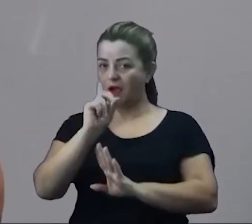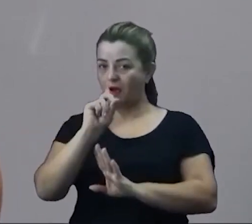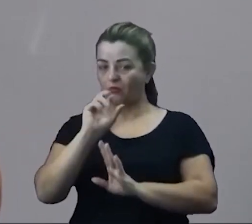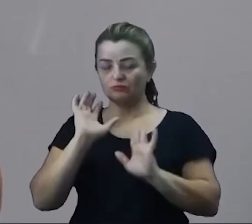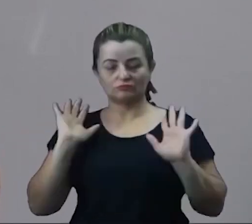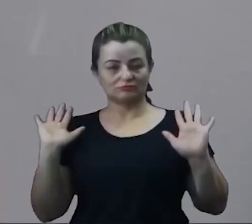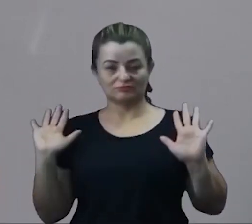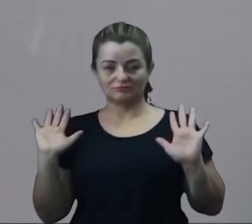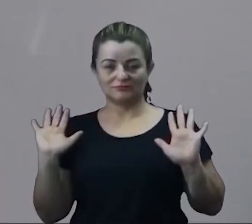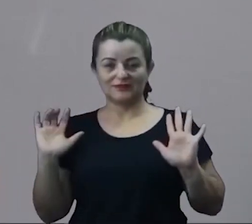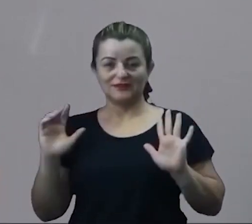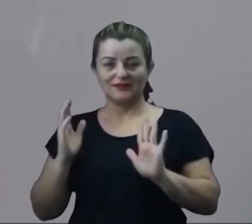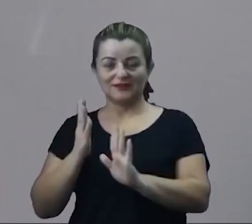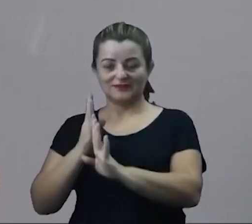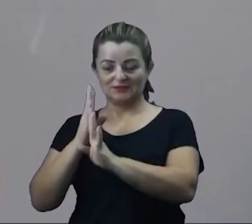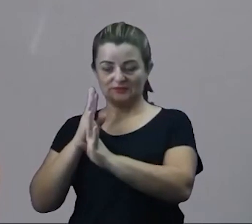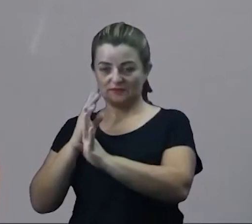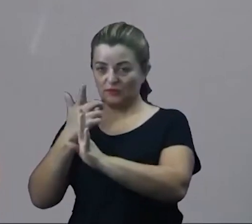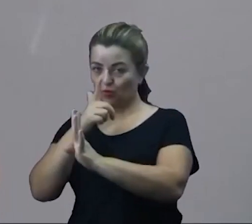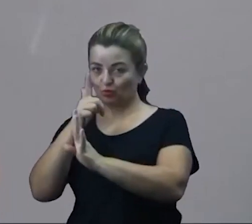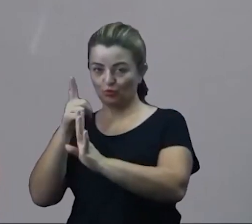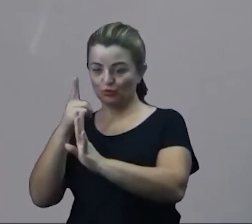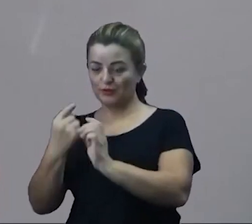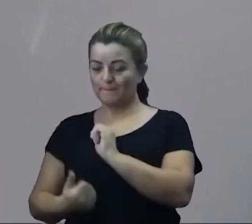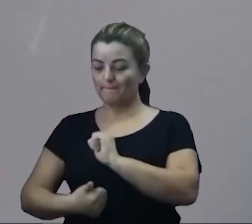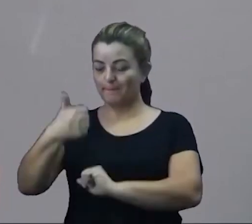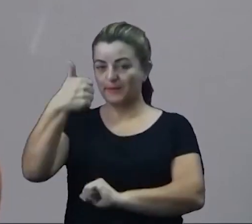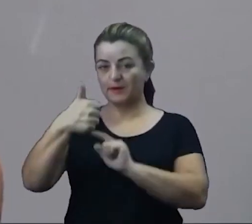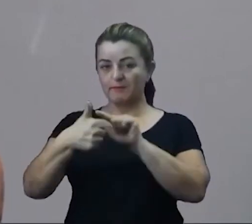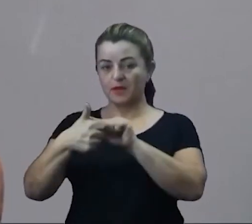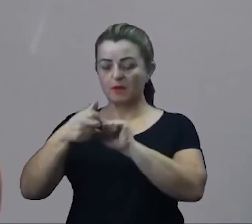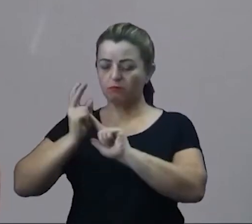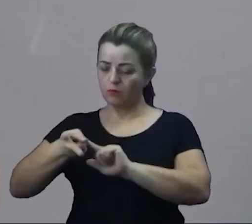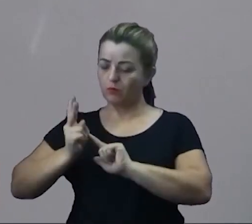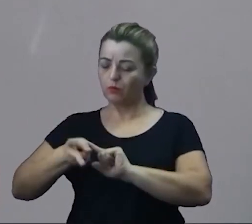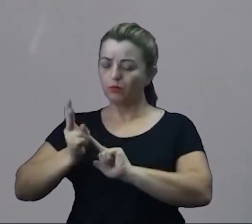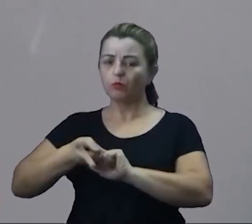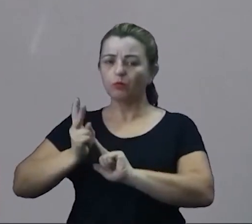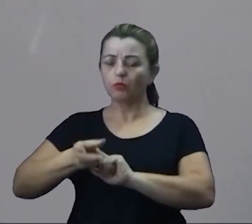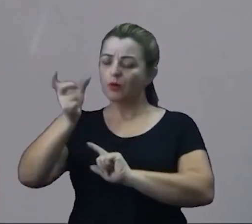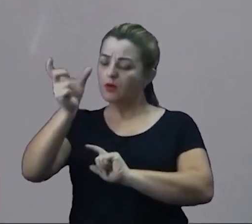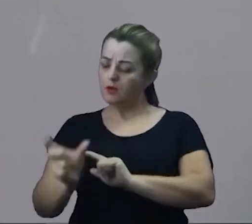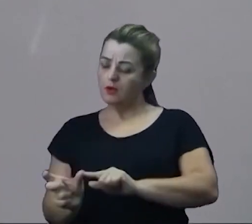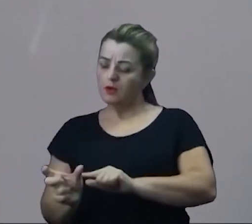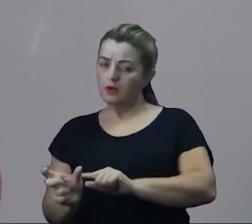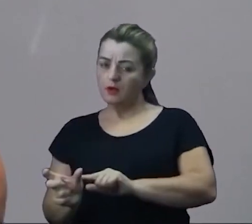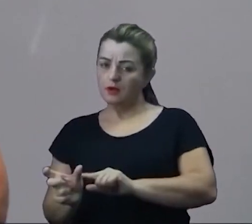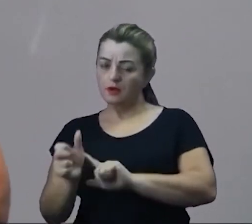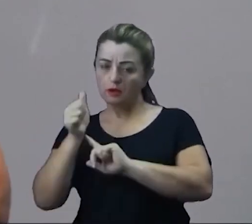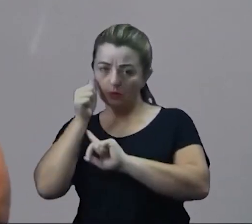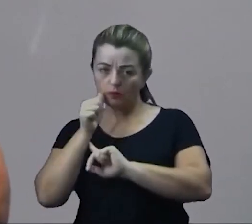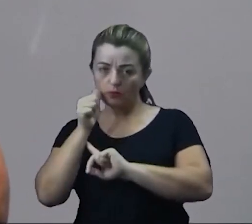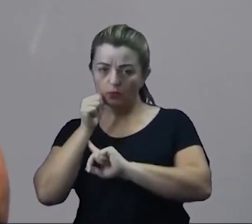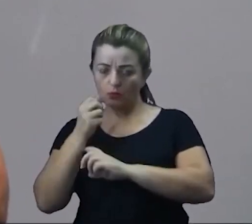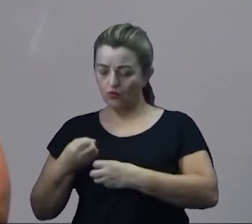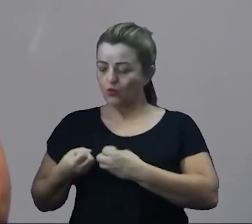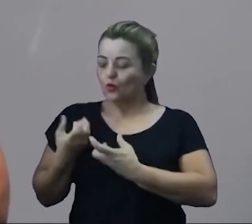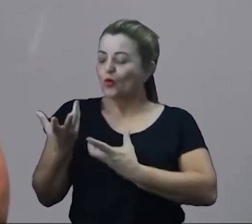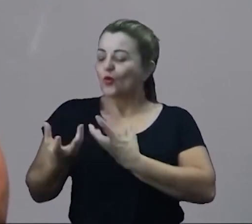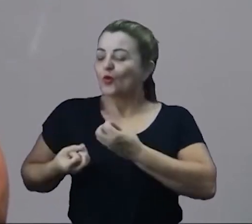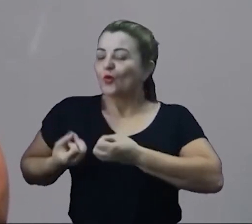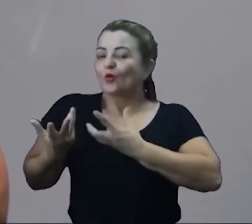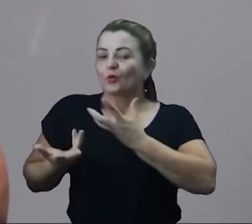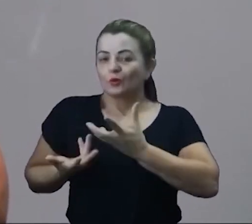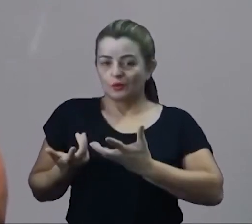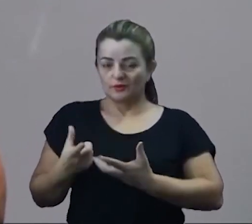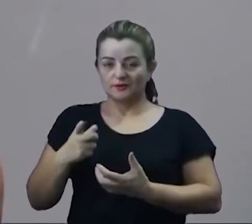tá? Então, era aquela musa, era para todo sempre, todo poema seria para ela. Então, a musa do